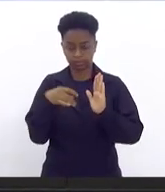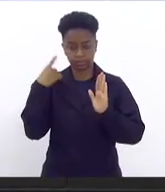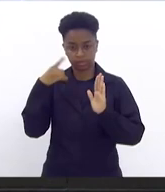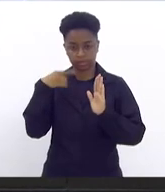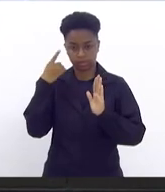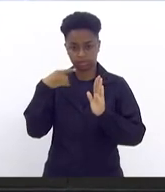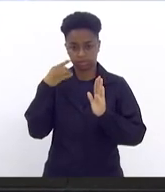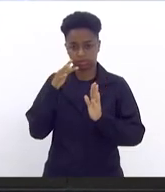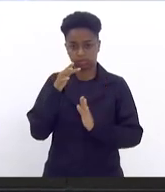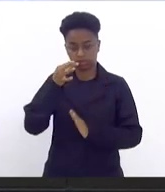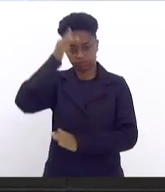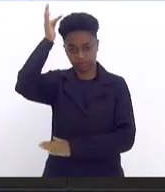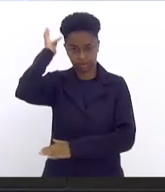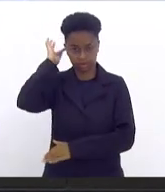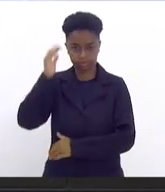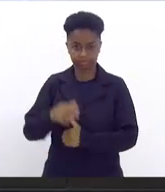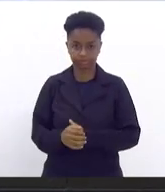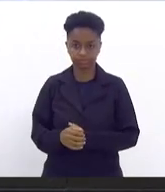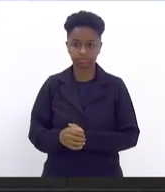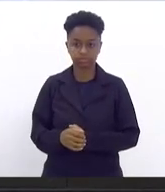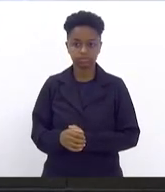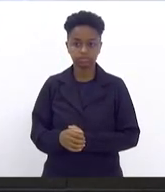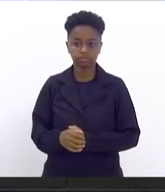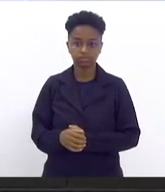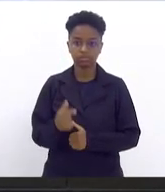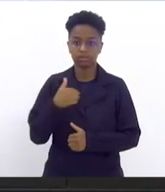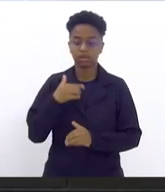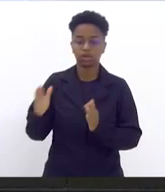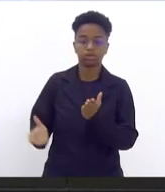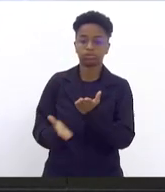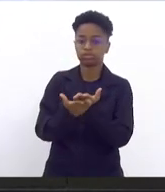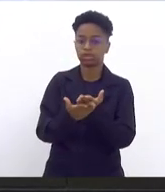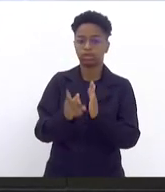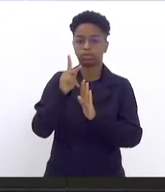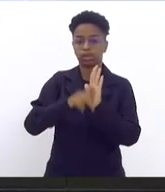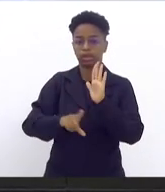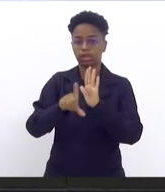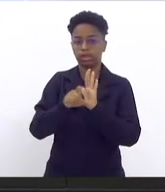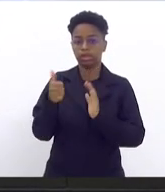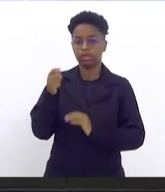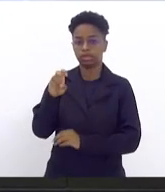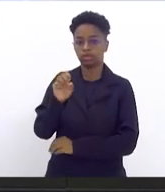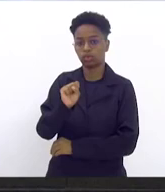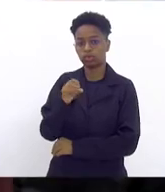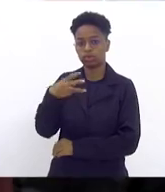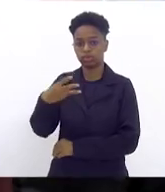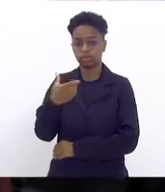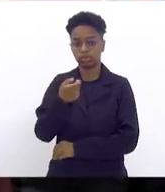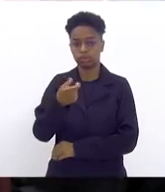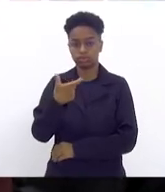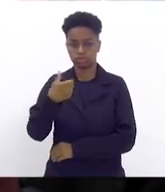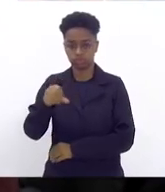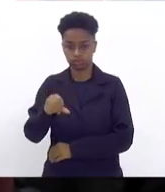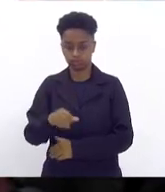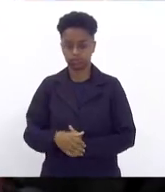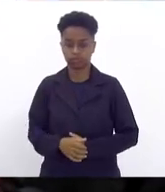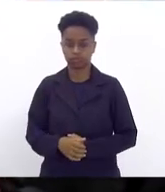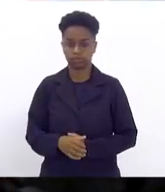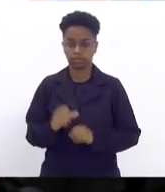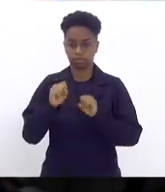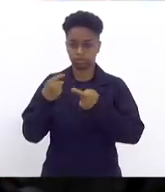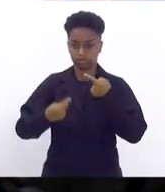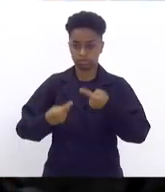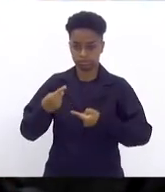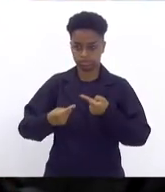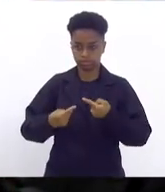deputado Fred Pacheco. Aparecer, presidente, pela anexação ao projeto de lei número 1583 de 2019. Em